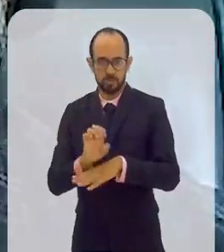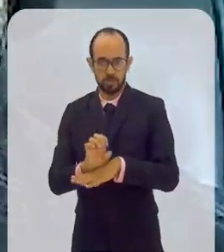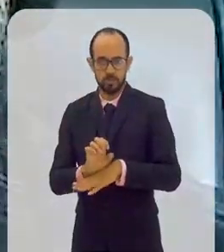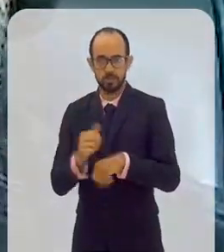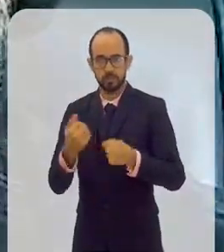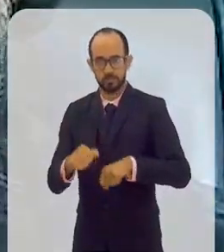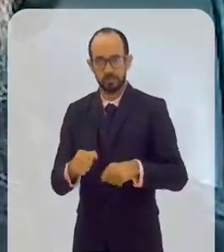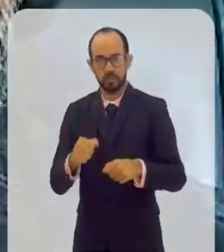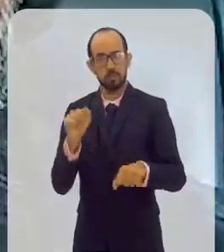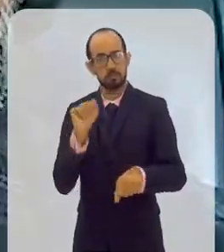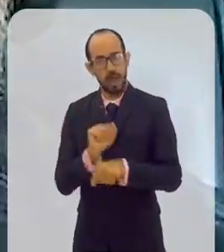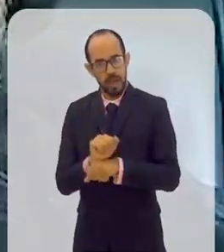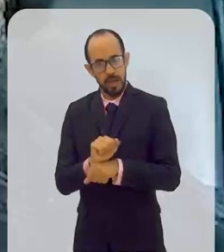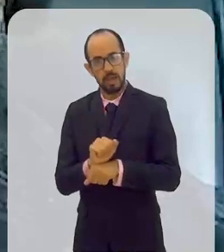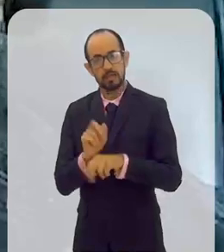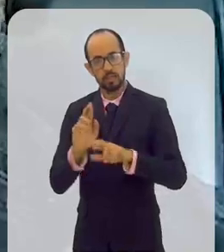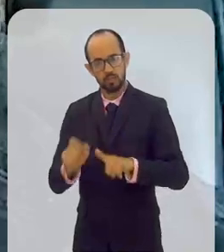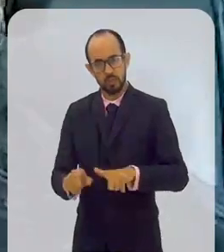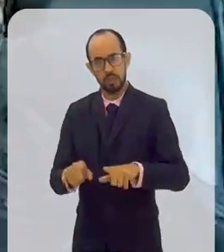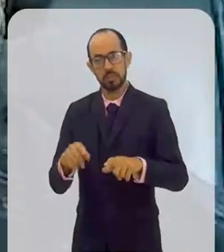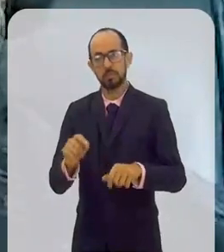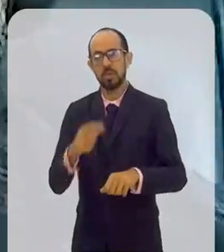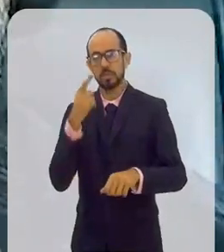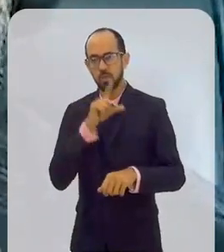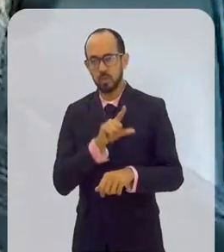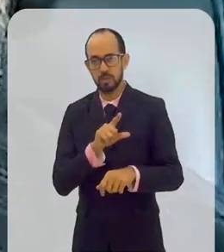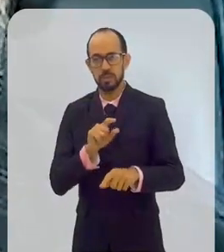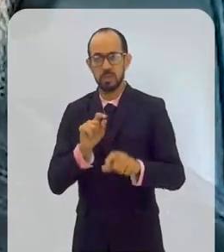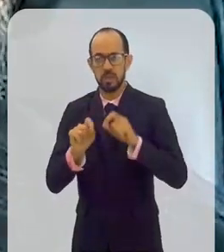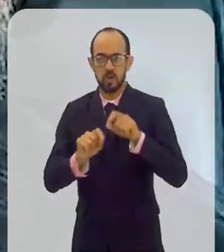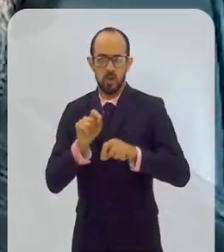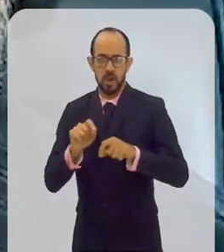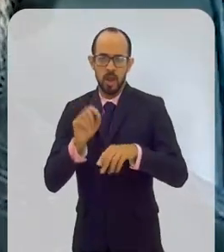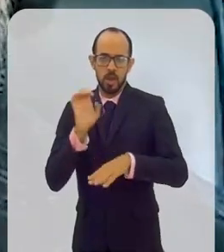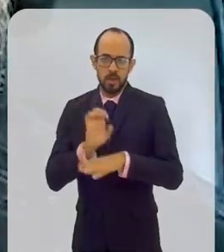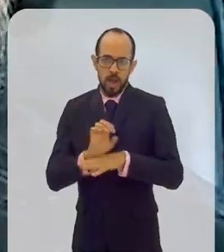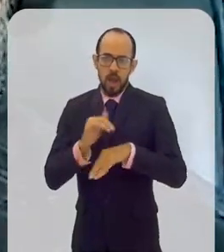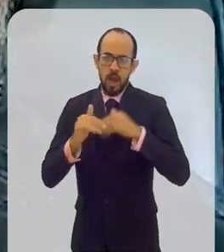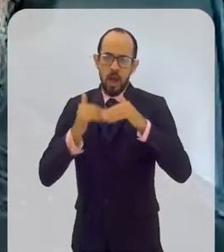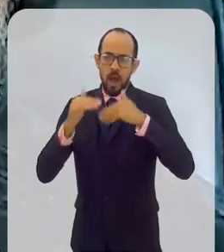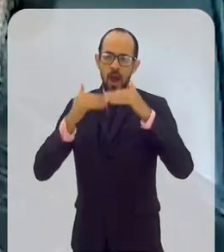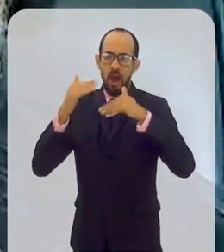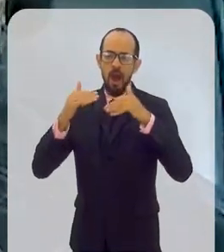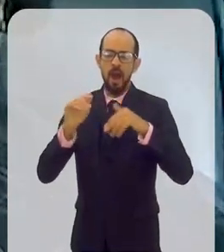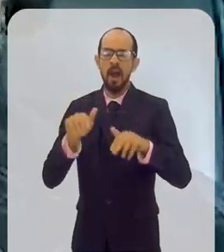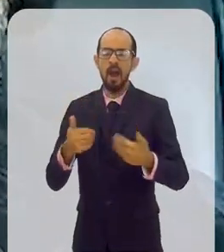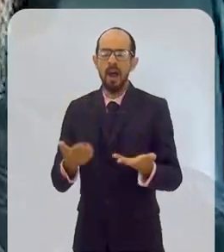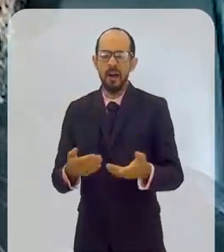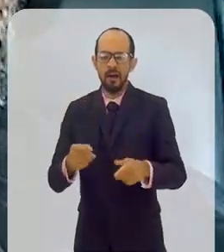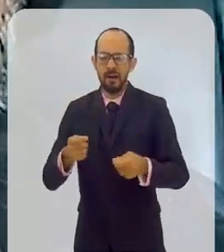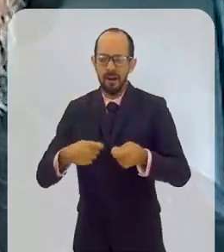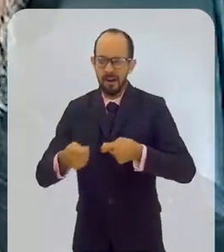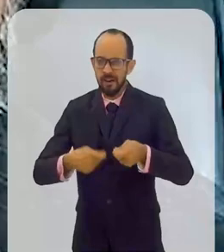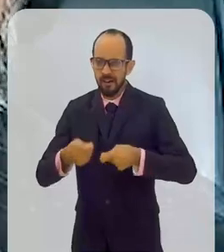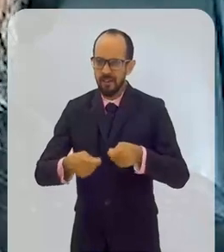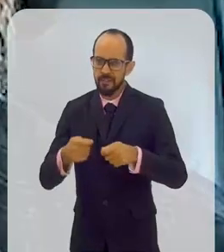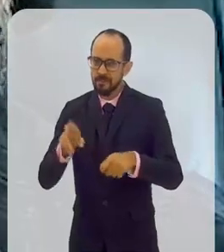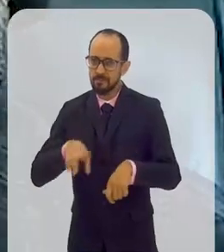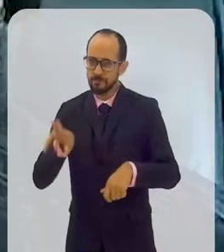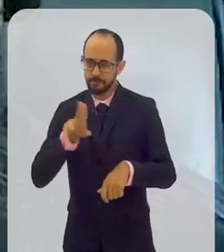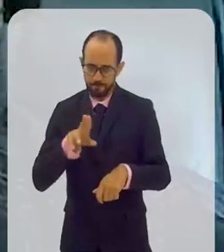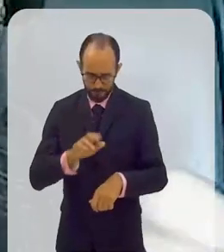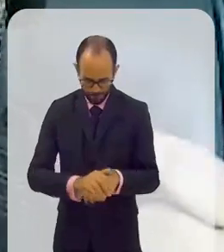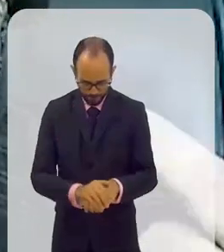que acabar com essas diferenças, e essas diferenças vão fazer com que o nosso estado consiga crescer. Então, a autonomia